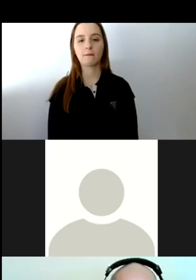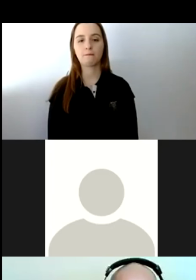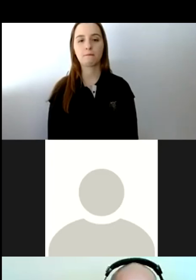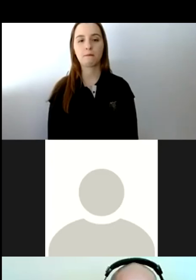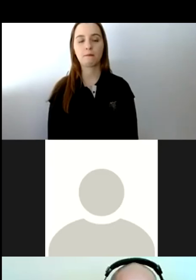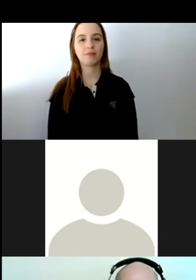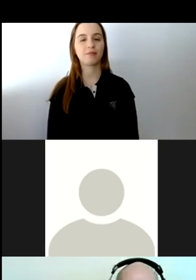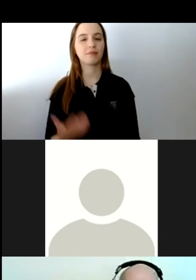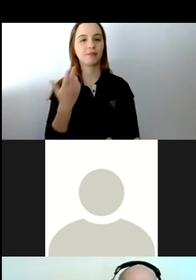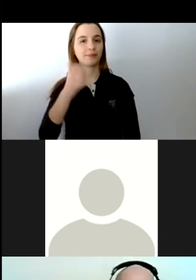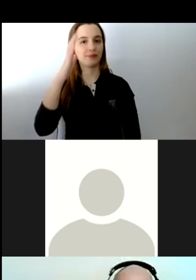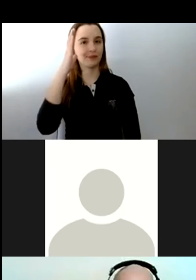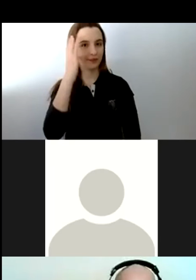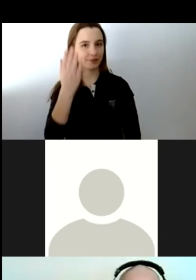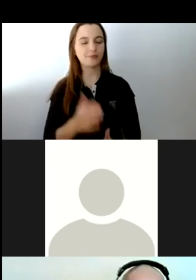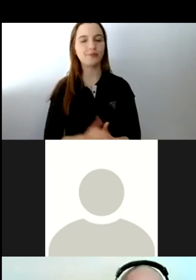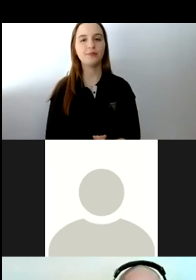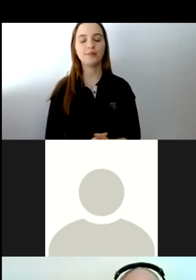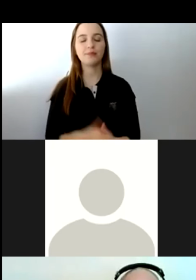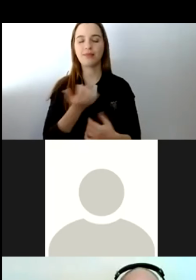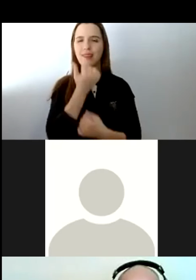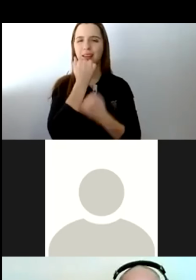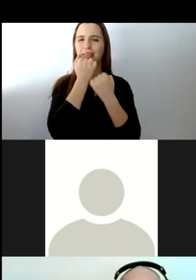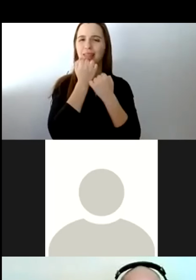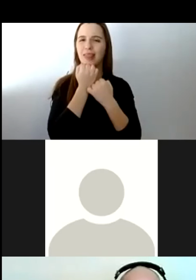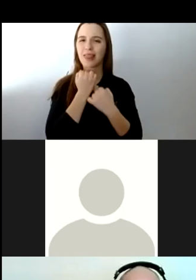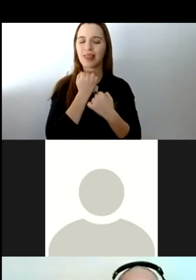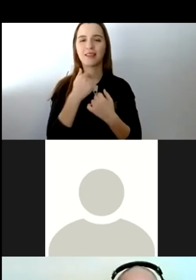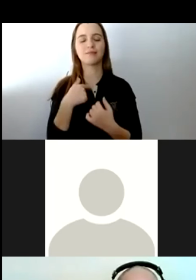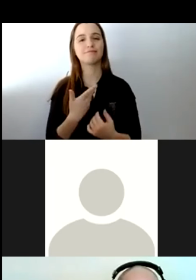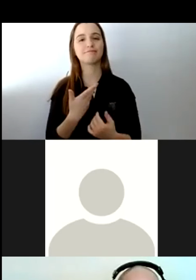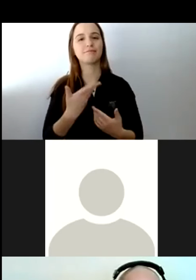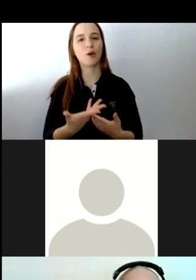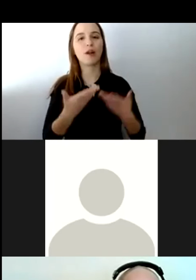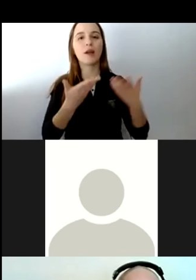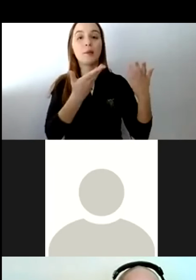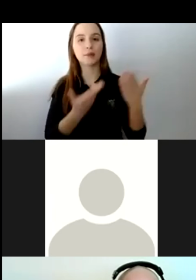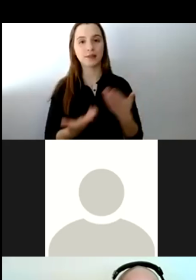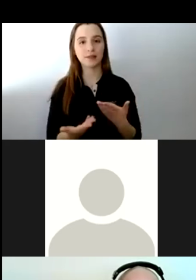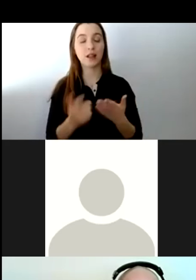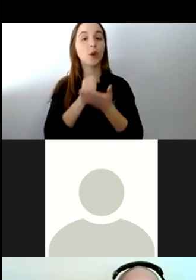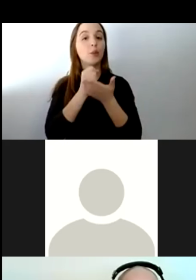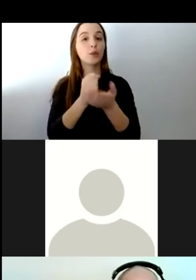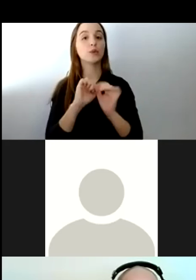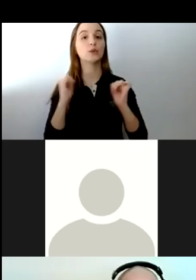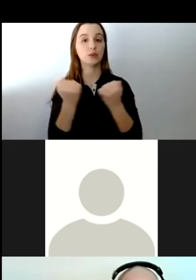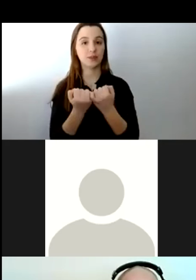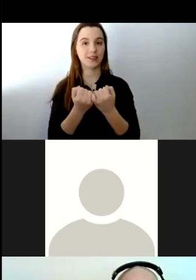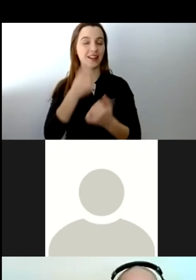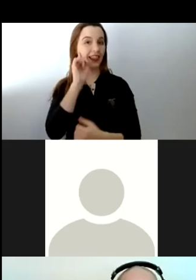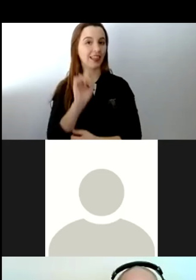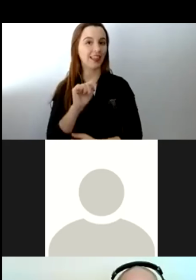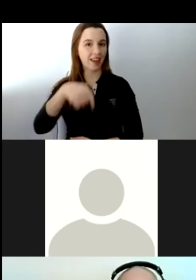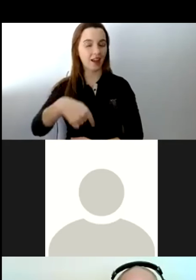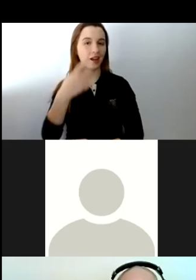Muito boa tarde. É com enorme prazer que vos venho apresentar os apoios sociais neste dia especial